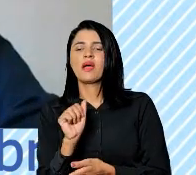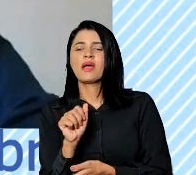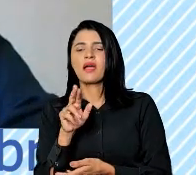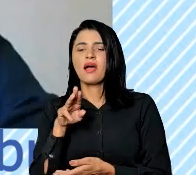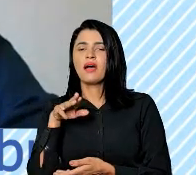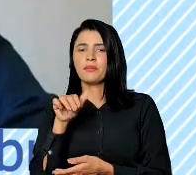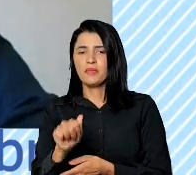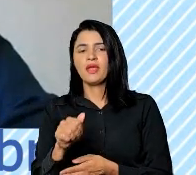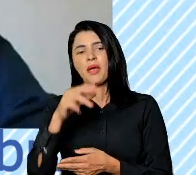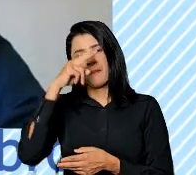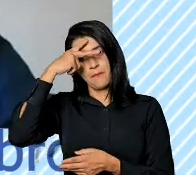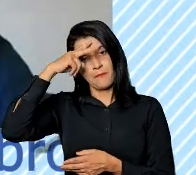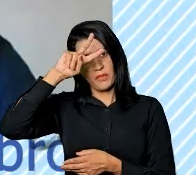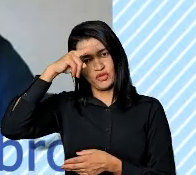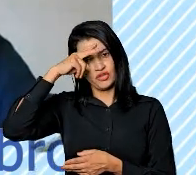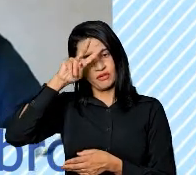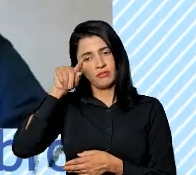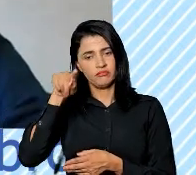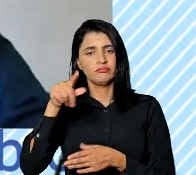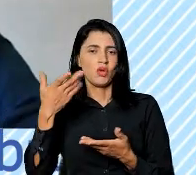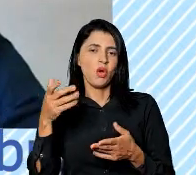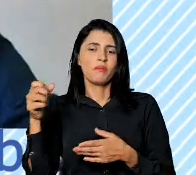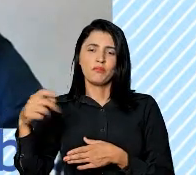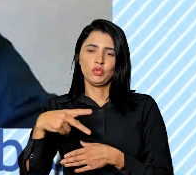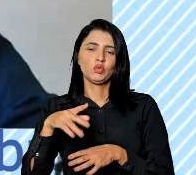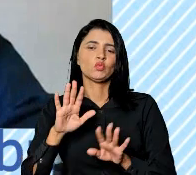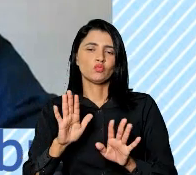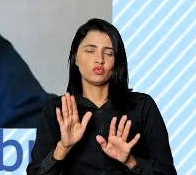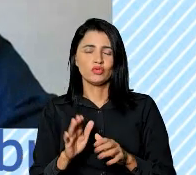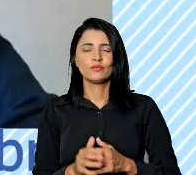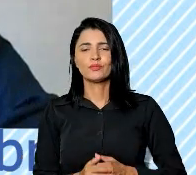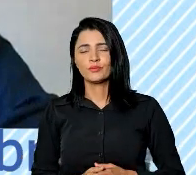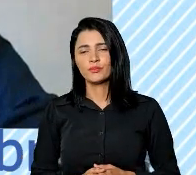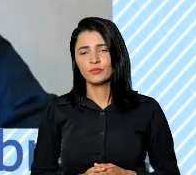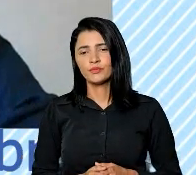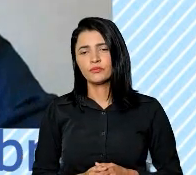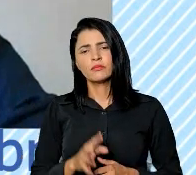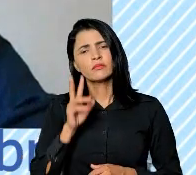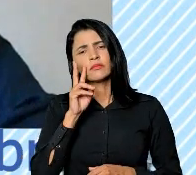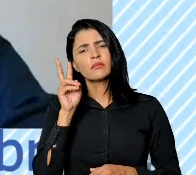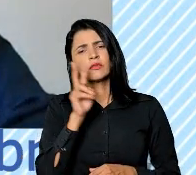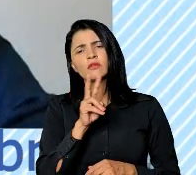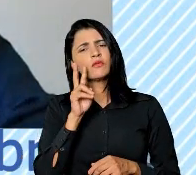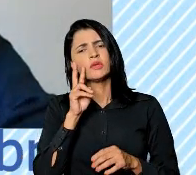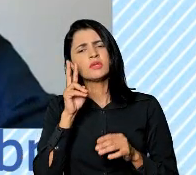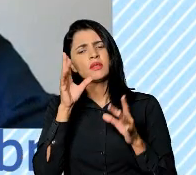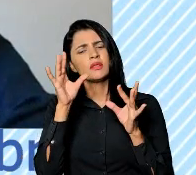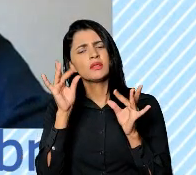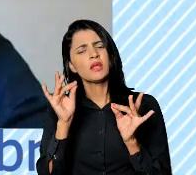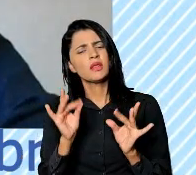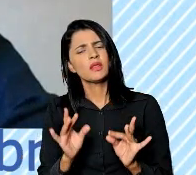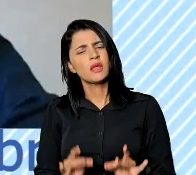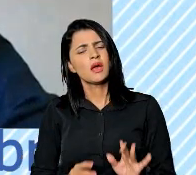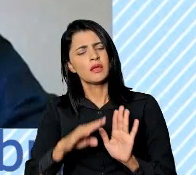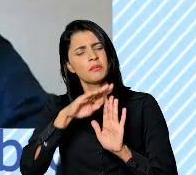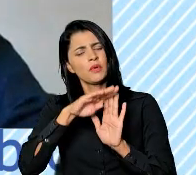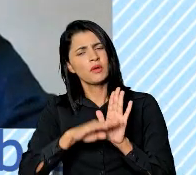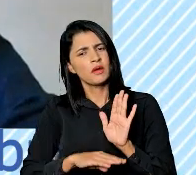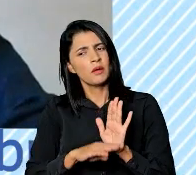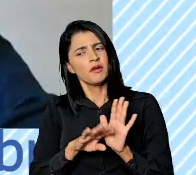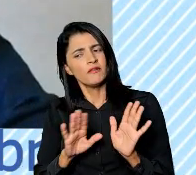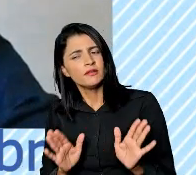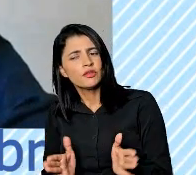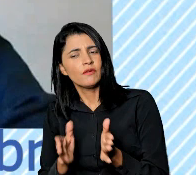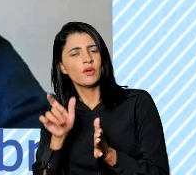senhora, agora ela já se afastou, se aposentou, e foi quando eu pude conhecer com mais detalhes o programa de incentivo à participação feminina na política